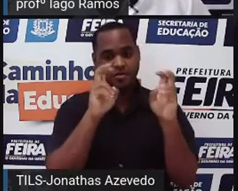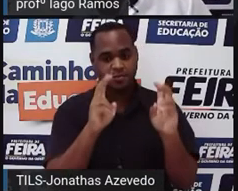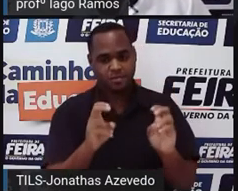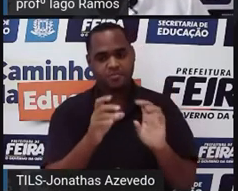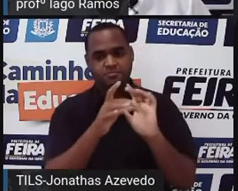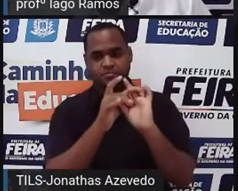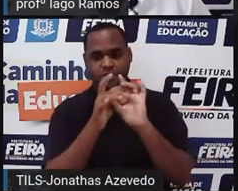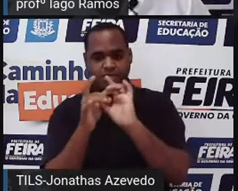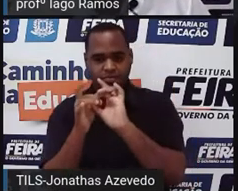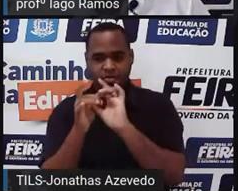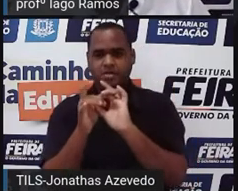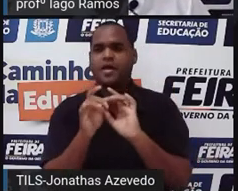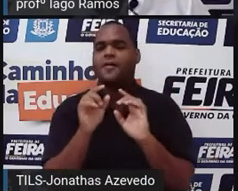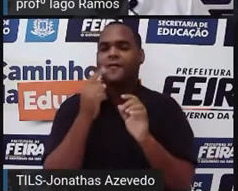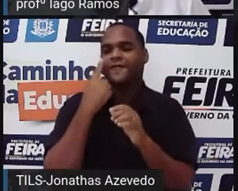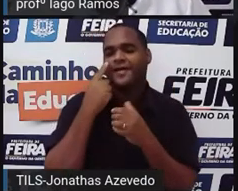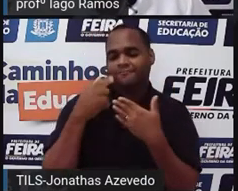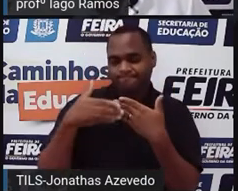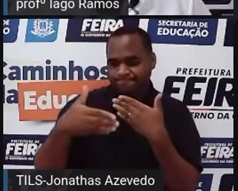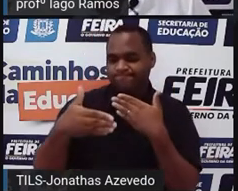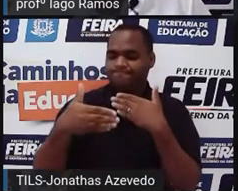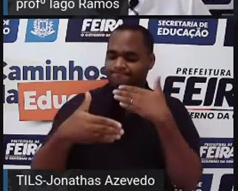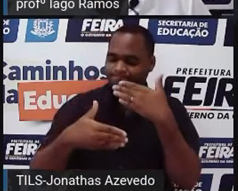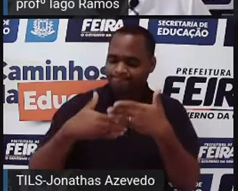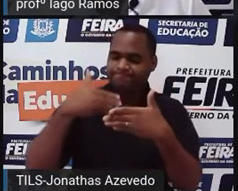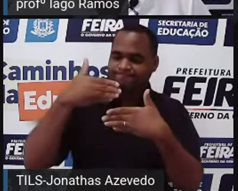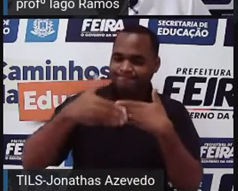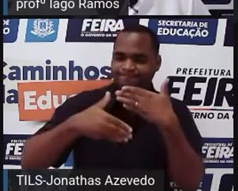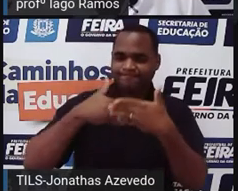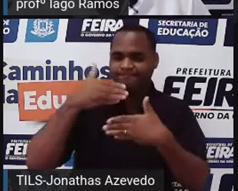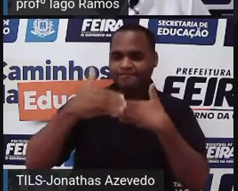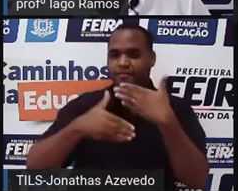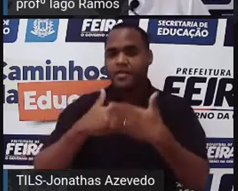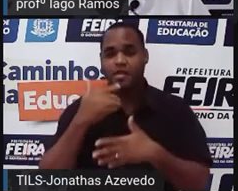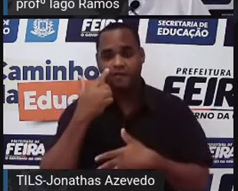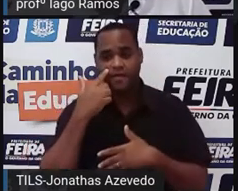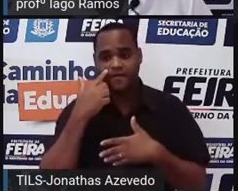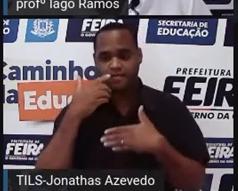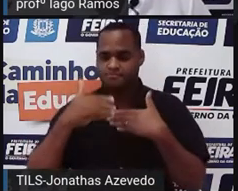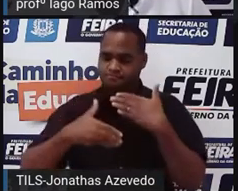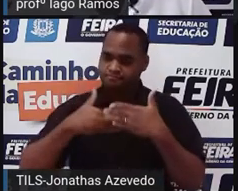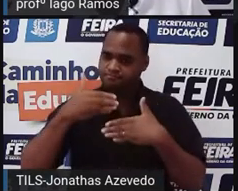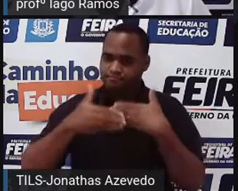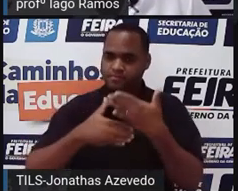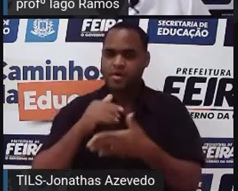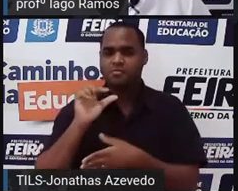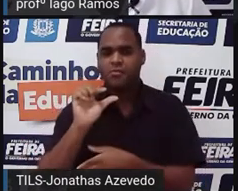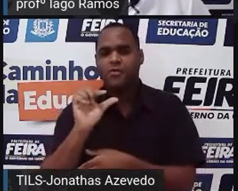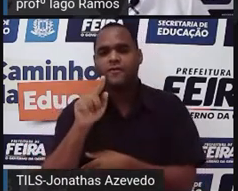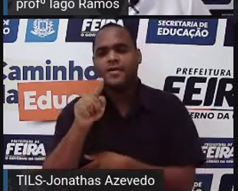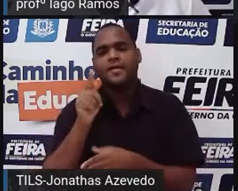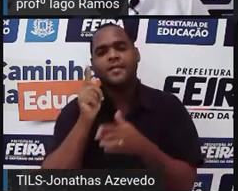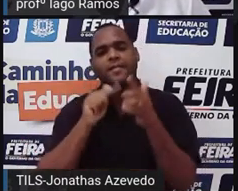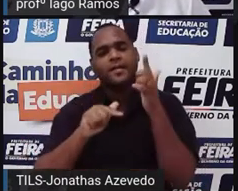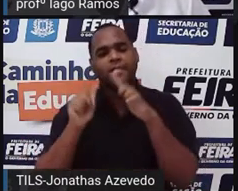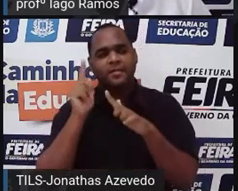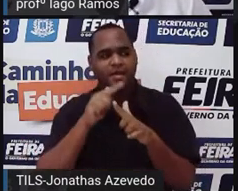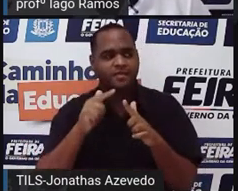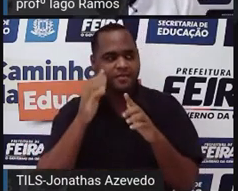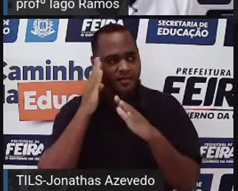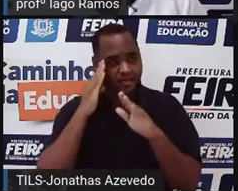gente vai vendo isso passo a passo, uma coisinha de cada vez, devagarinho, que é para a gente conseguir entender direitinho, tá